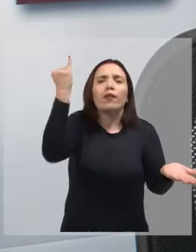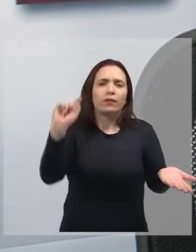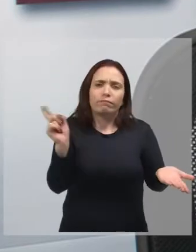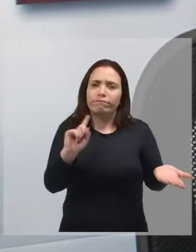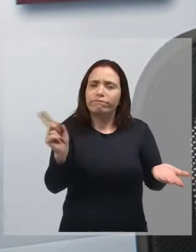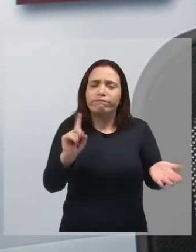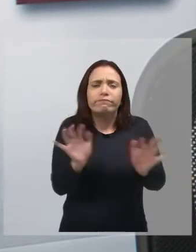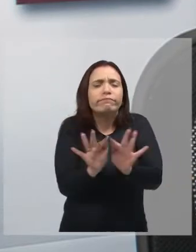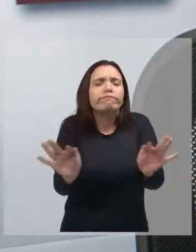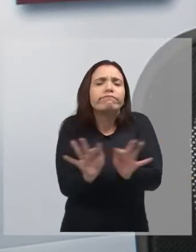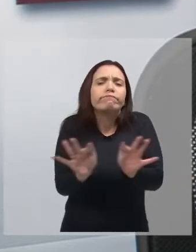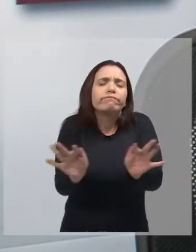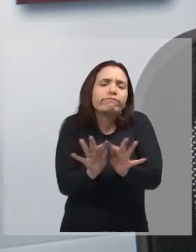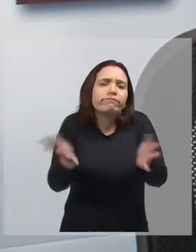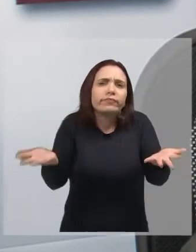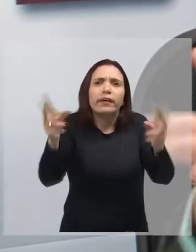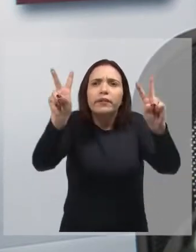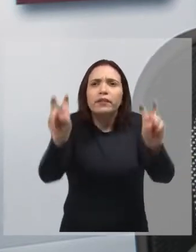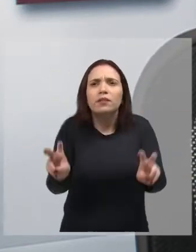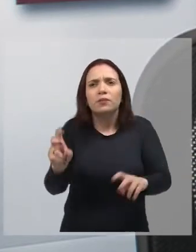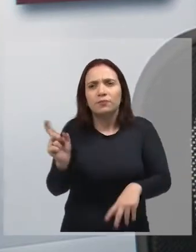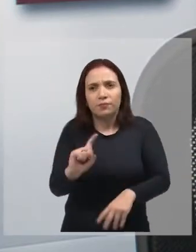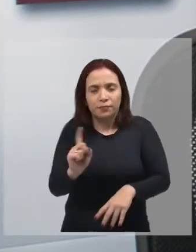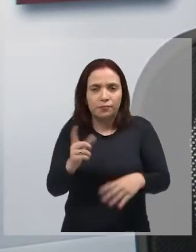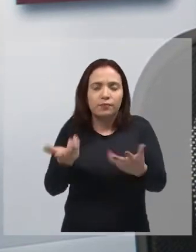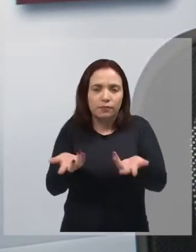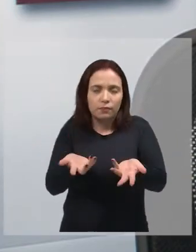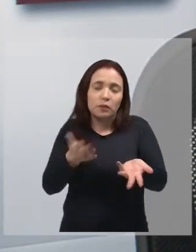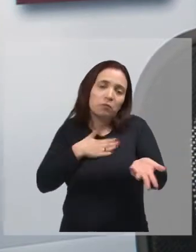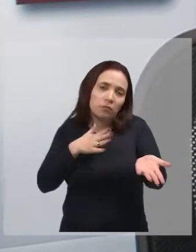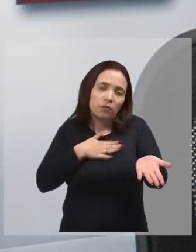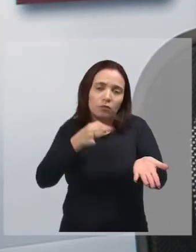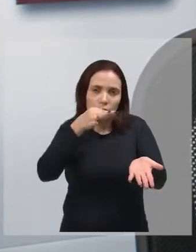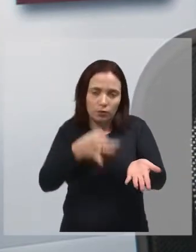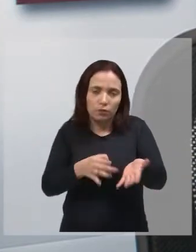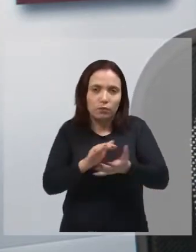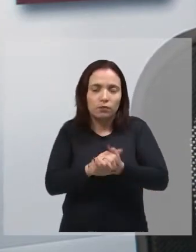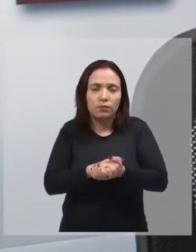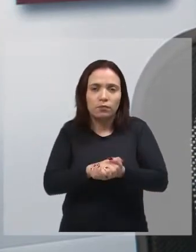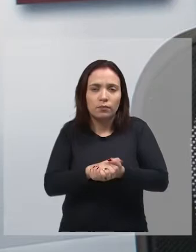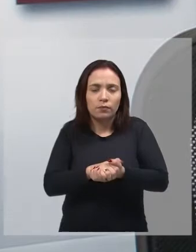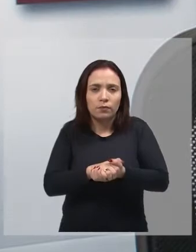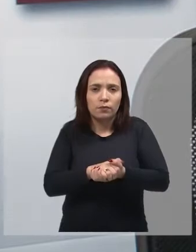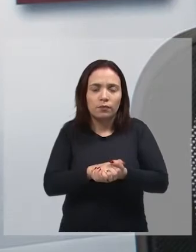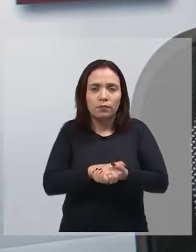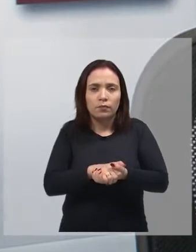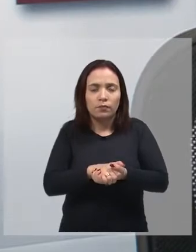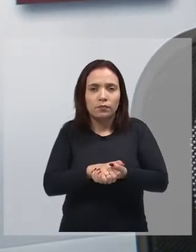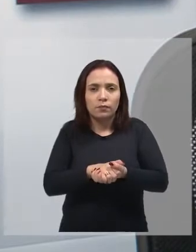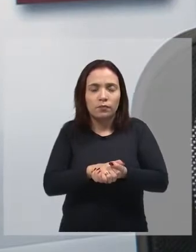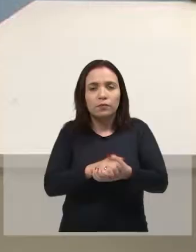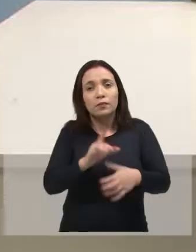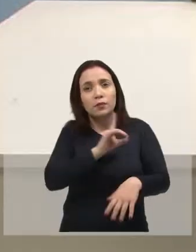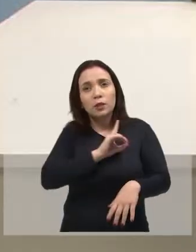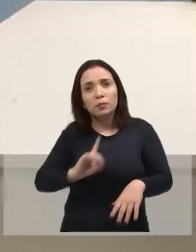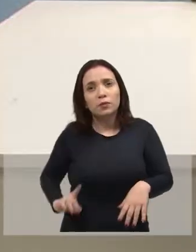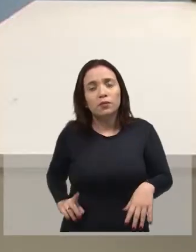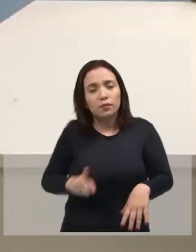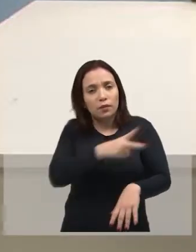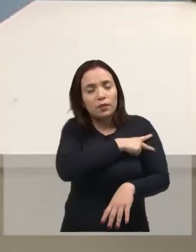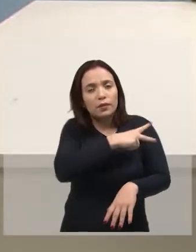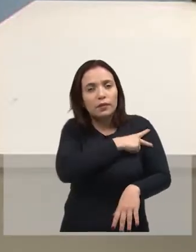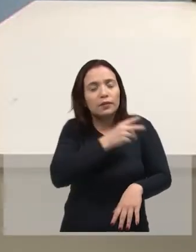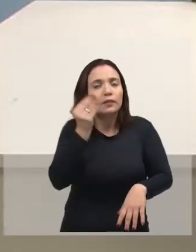debate público, secundárias. Não são ações republicanas, na minha avaliação. Aí o deputado Capitão Wagner tenta